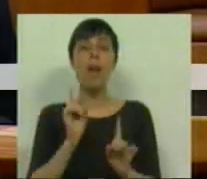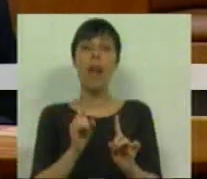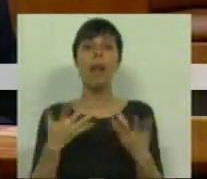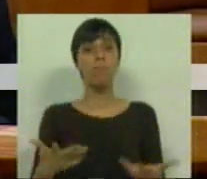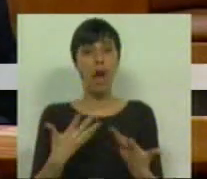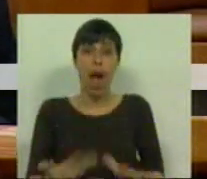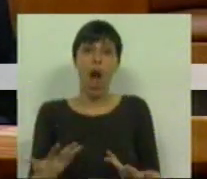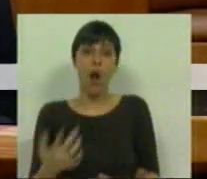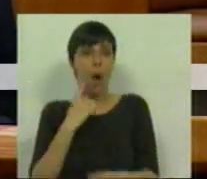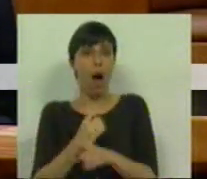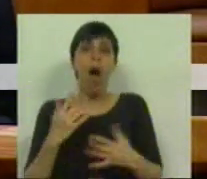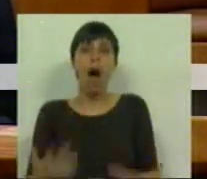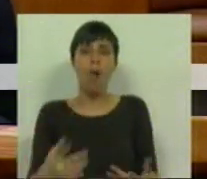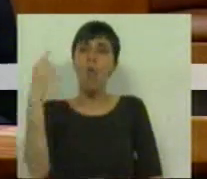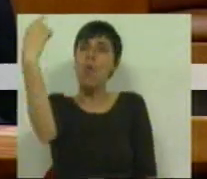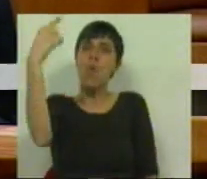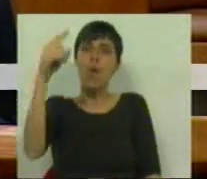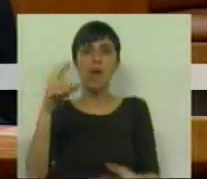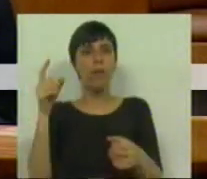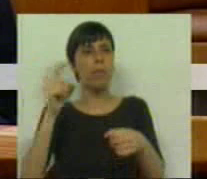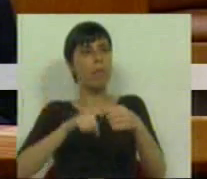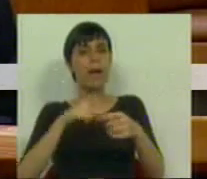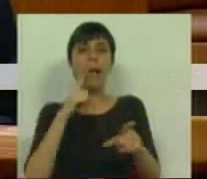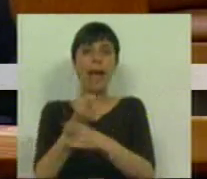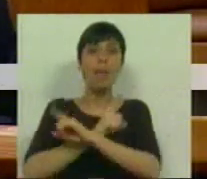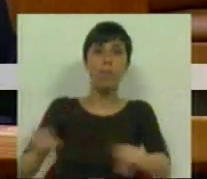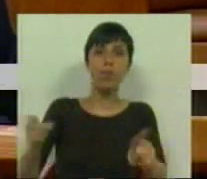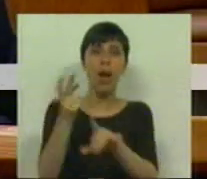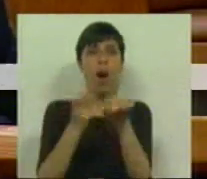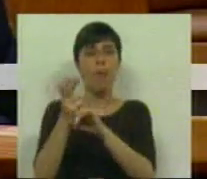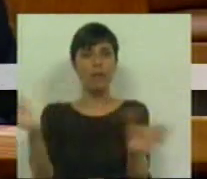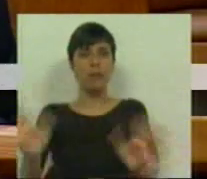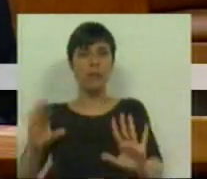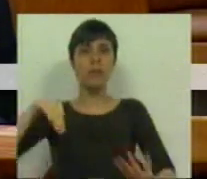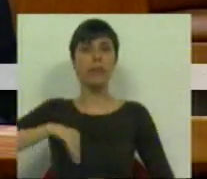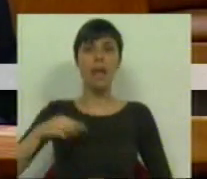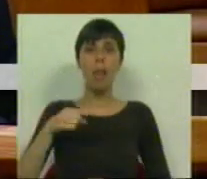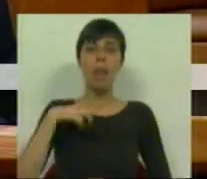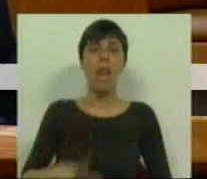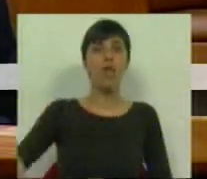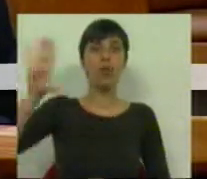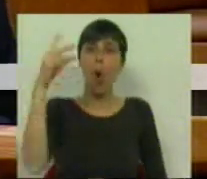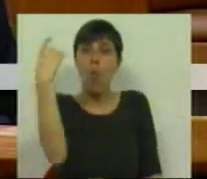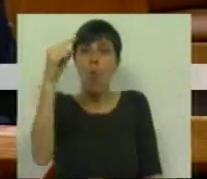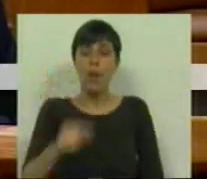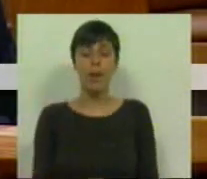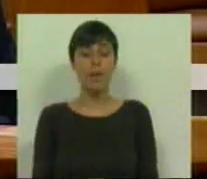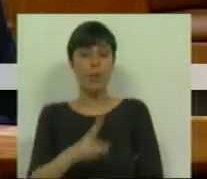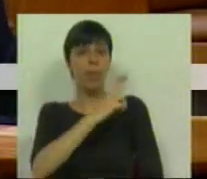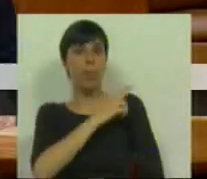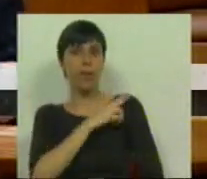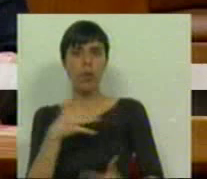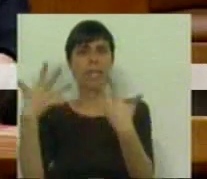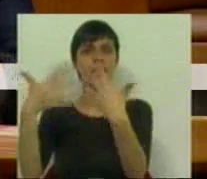seja, neste preciso momento, o único parceiro a impedir o aumento do salário mínimo nacional. Quando patrões